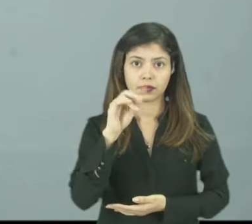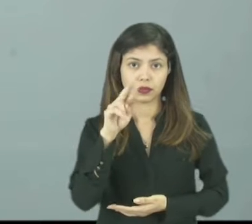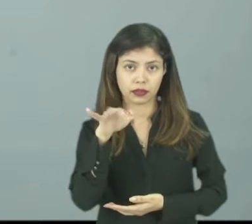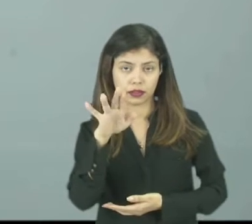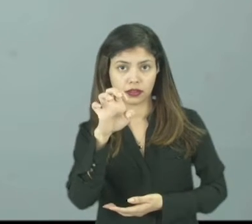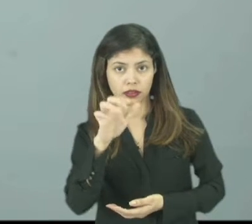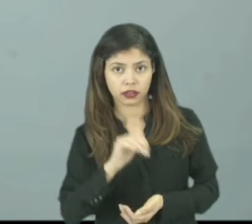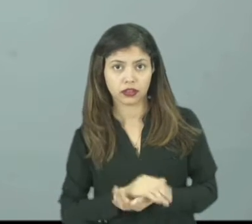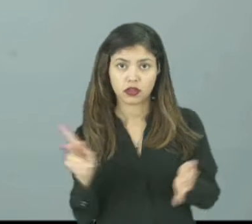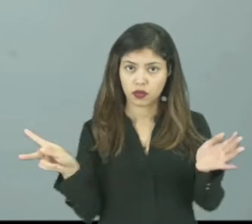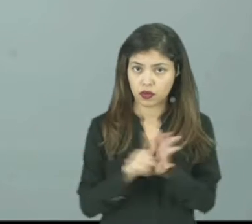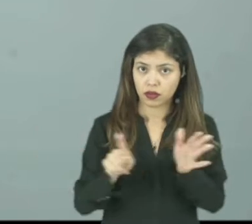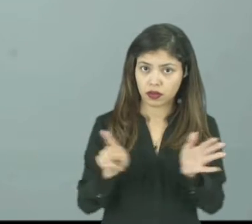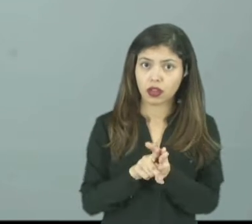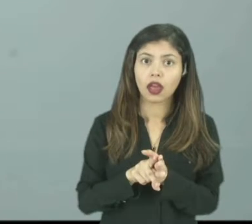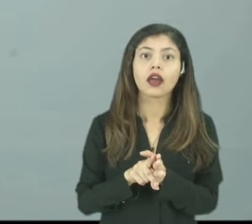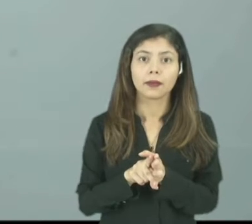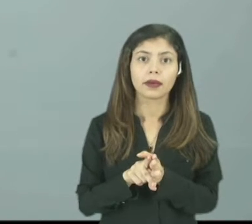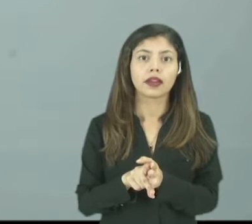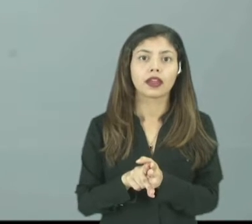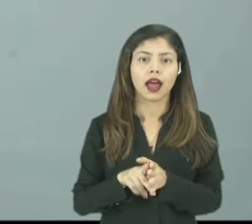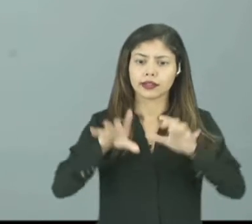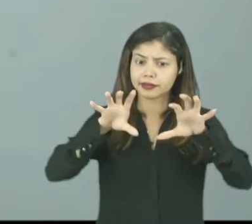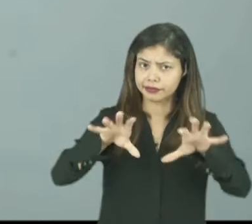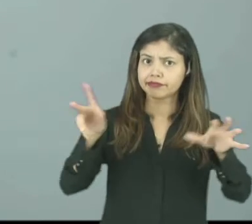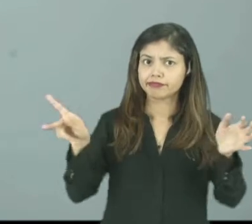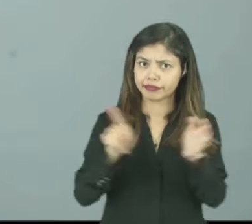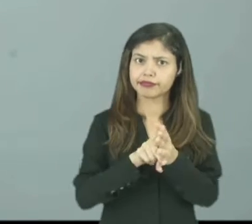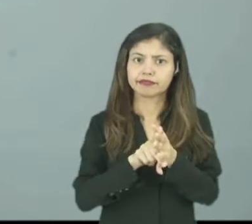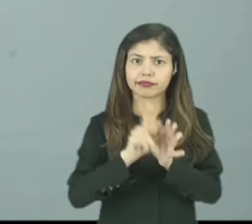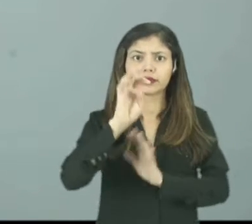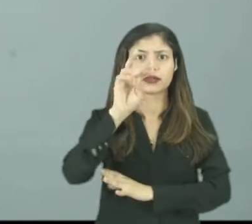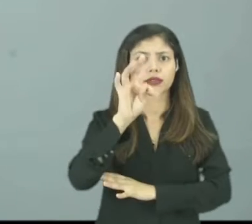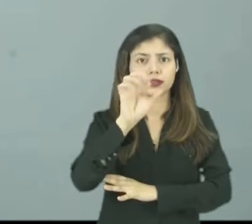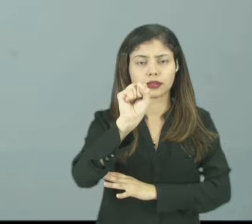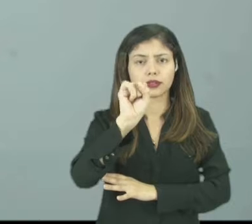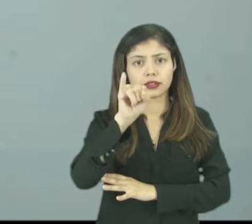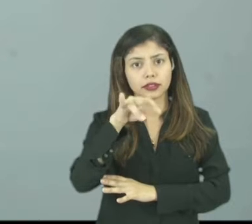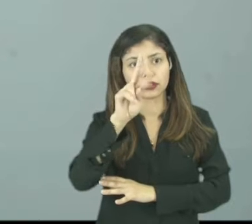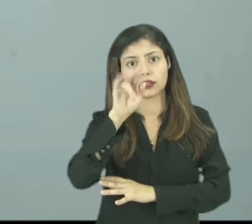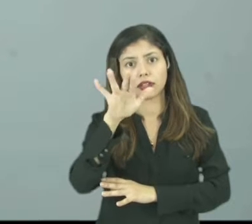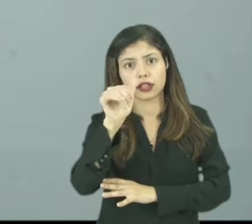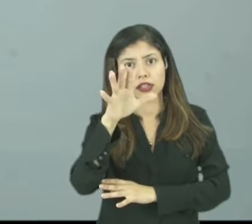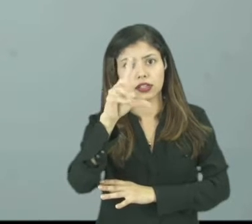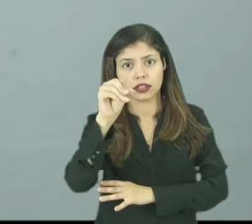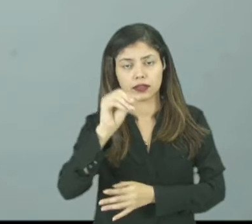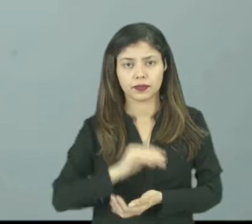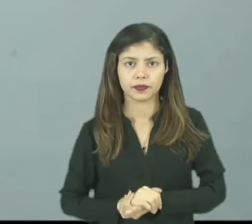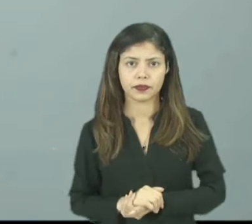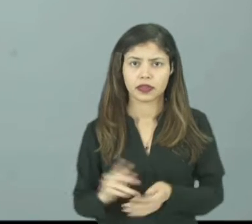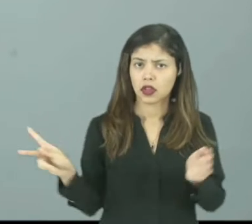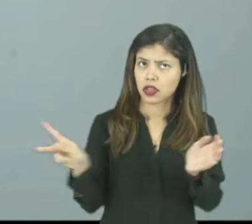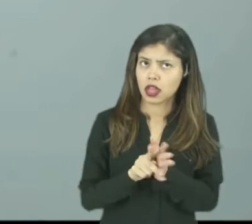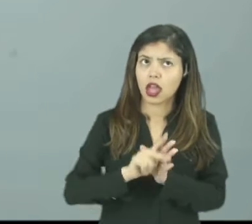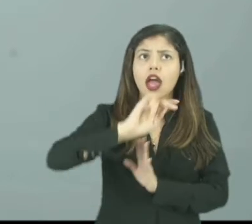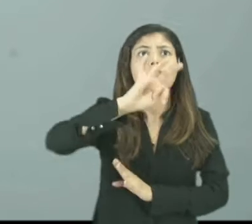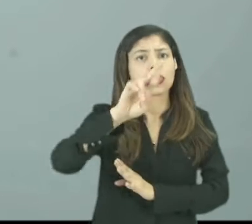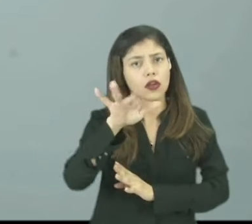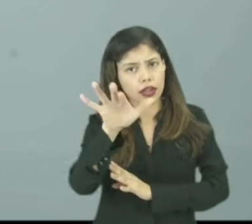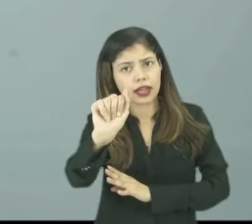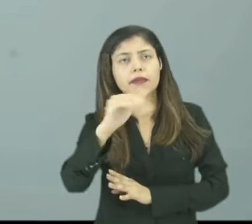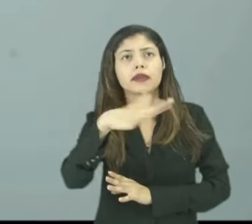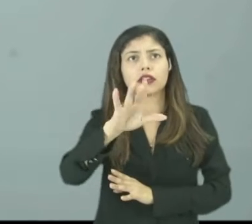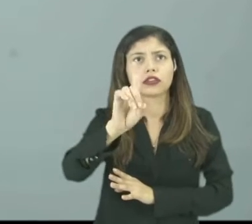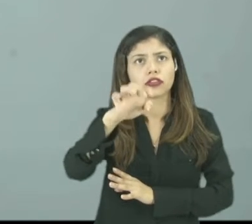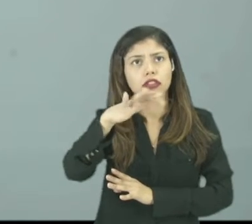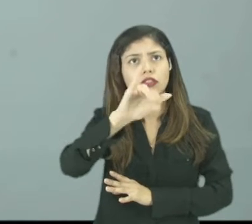tenha proposto em uma situação. Ou seja, pelo Teorema de Jacob, você vai trabalhar os seus